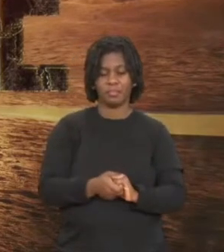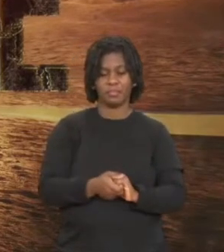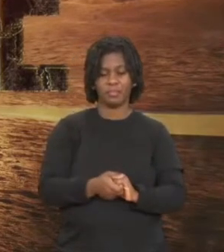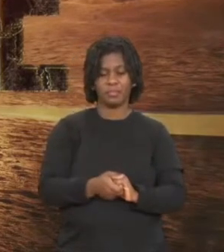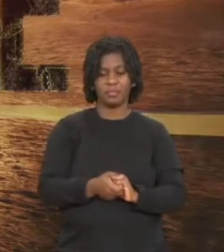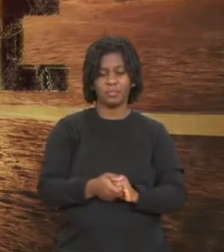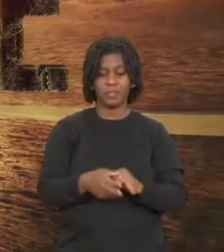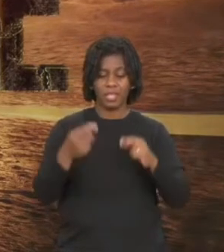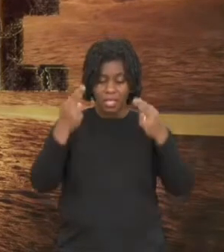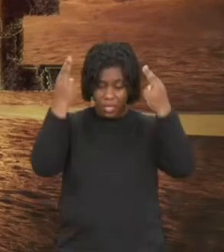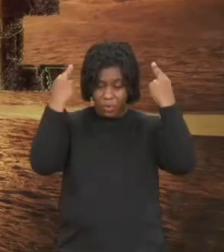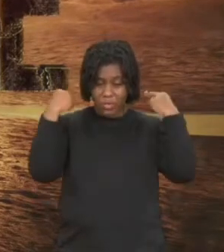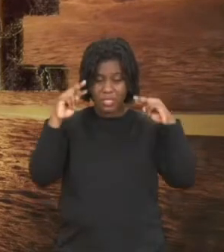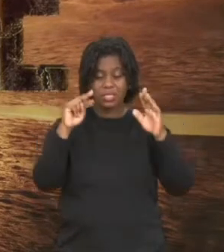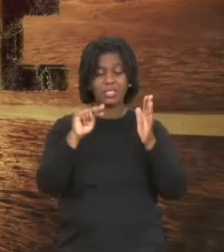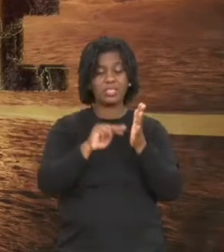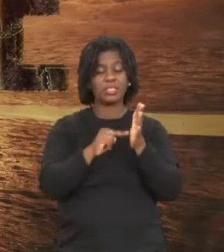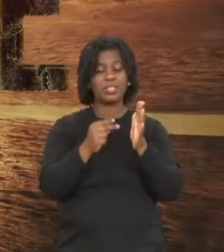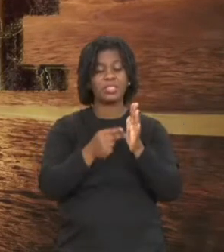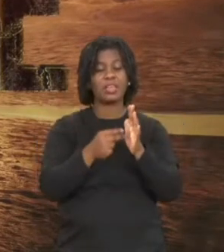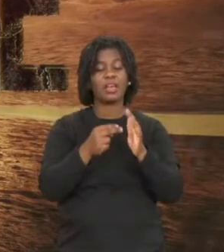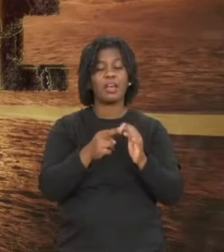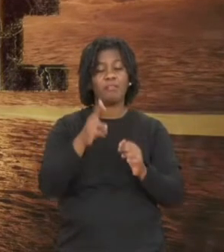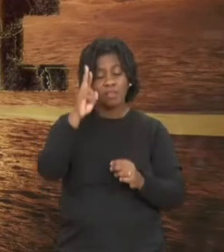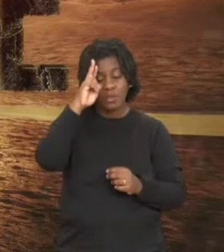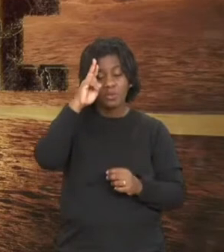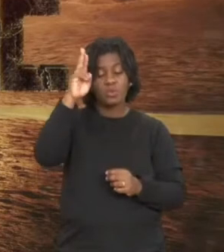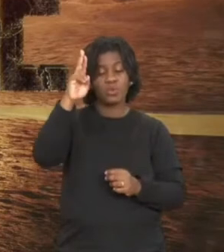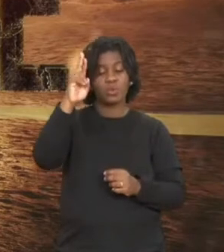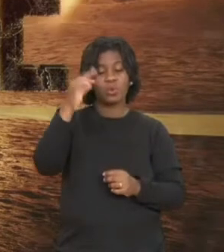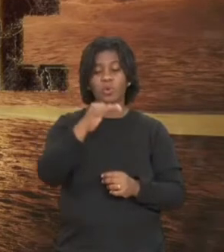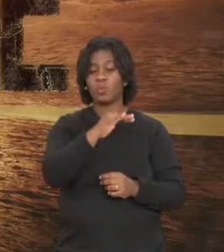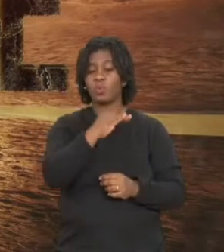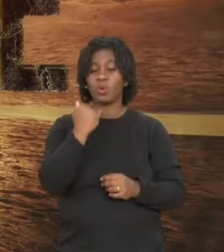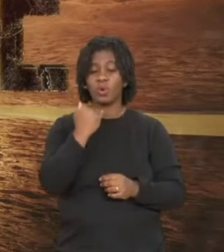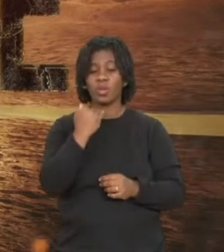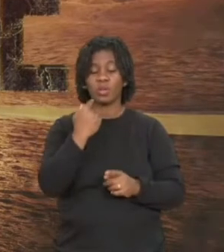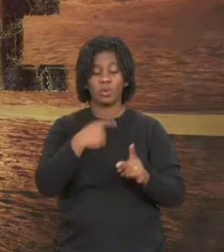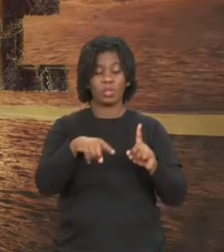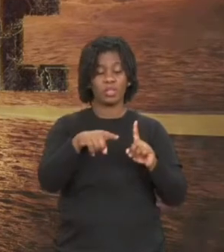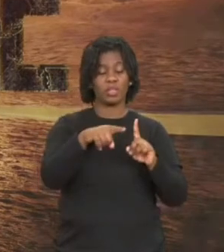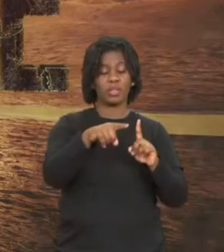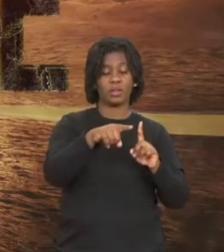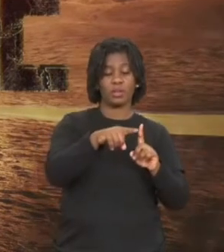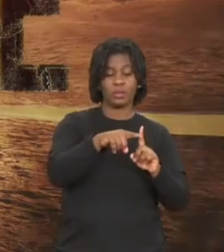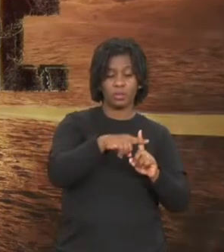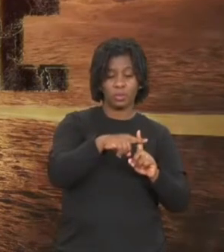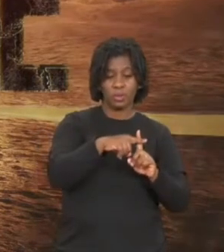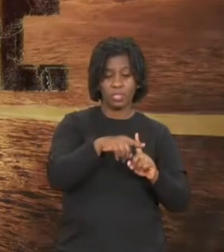Aquele cordeiro representa o teu Senhor que morreu na cruz sem pecado por nós.